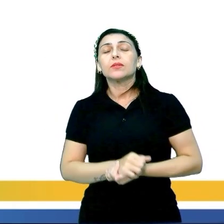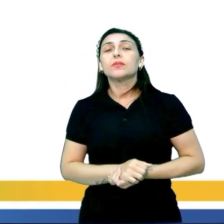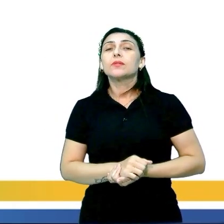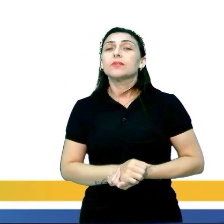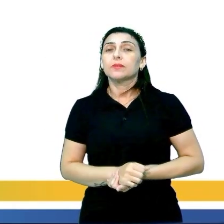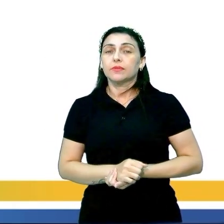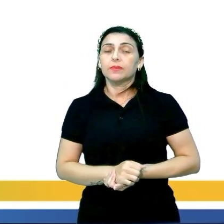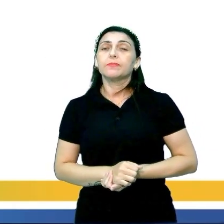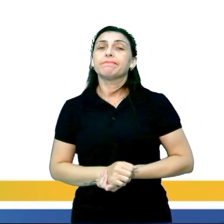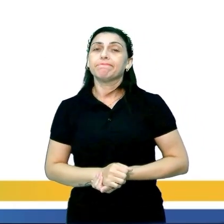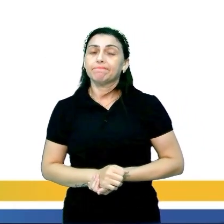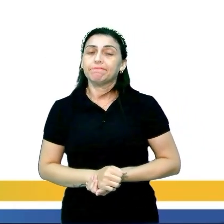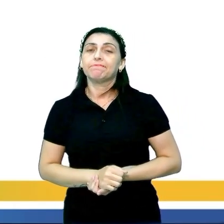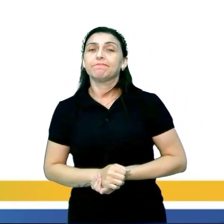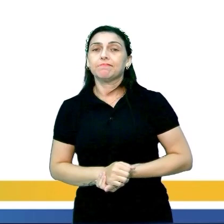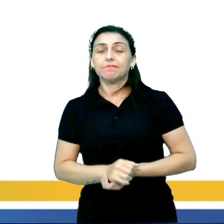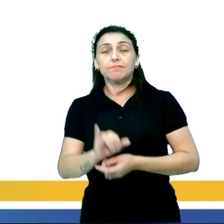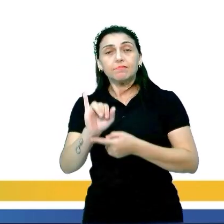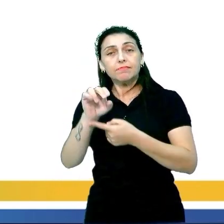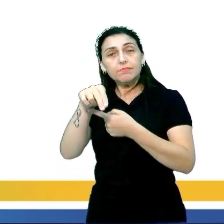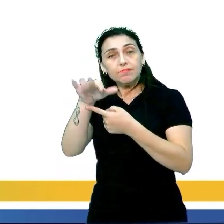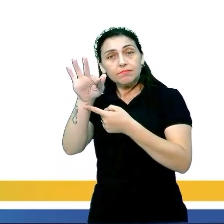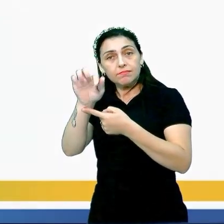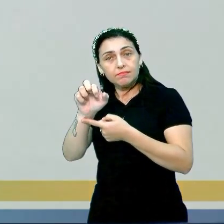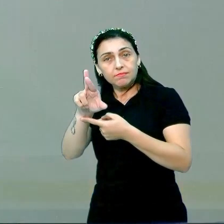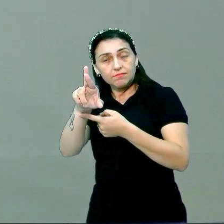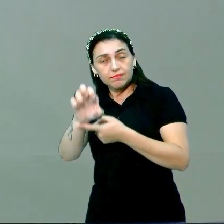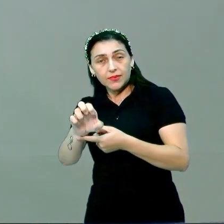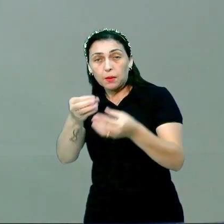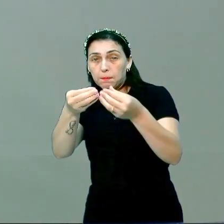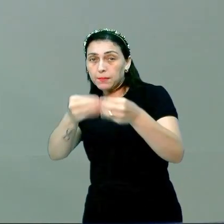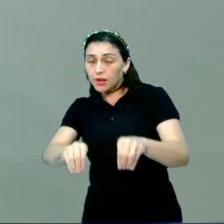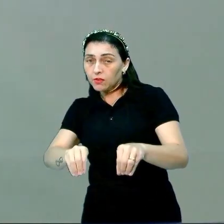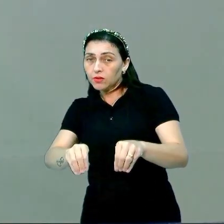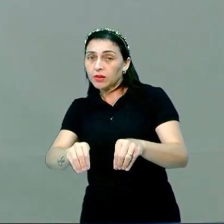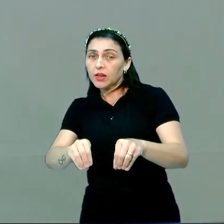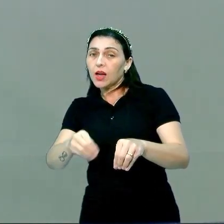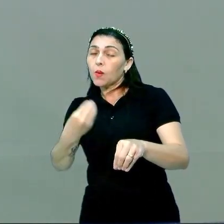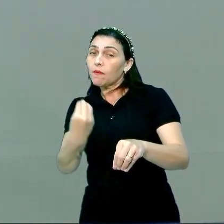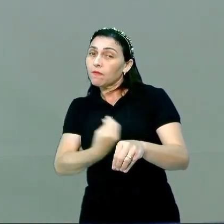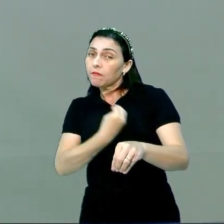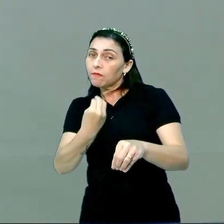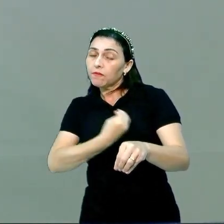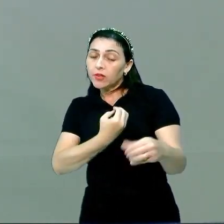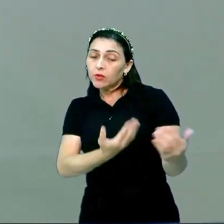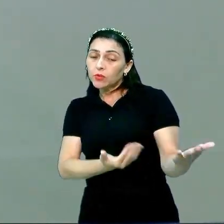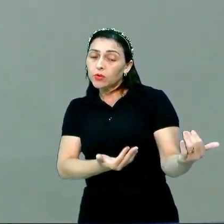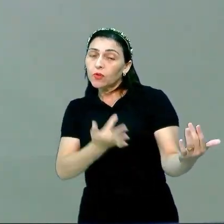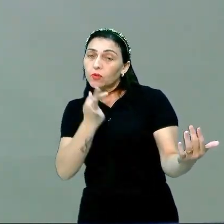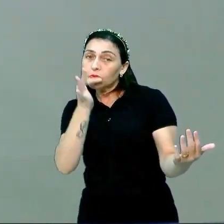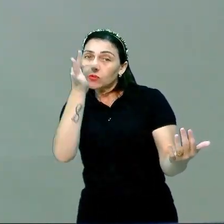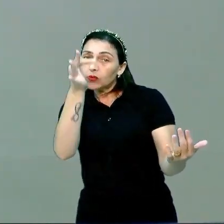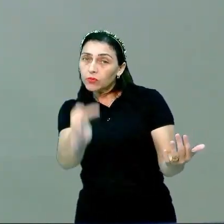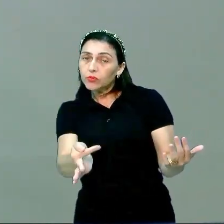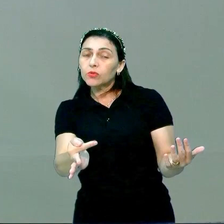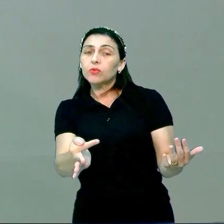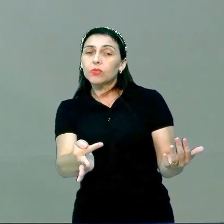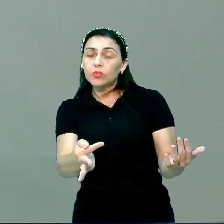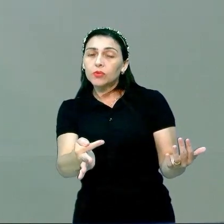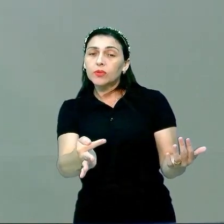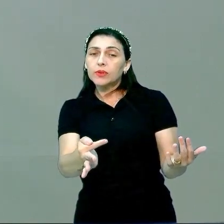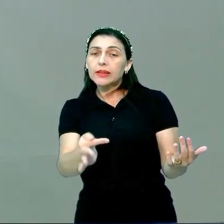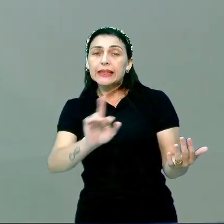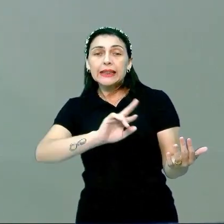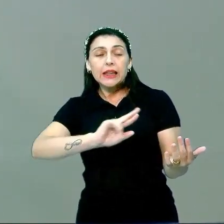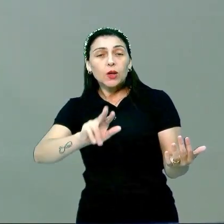gente infere que é uma coisa prejudicial, né? Então observe aí que a palavra prejudicial,